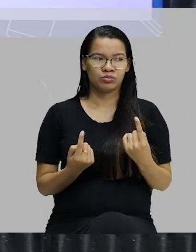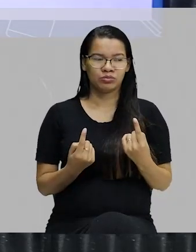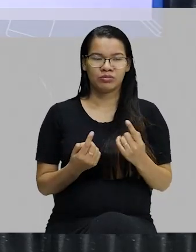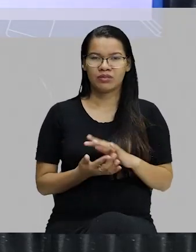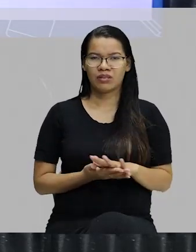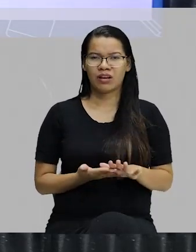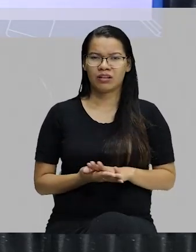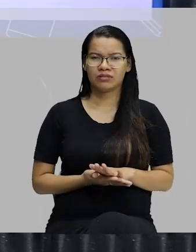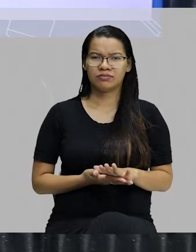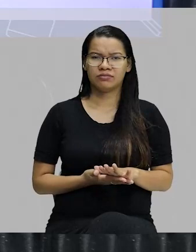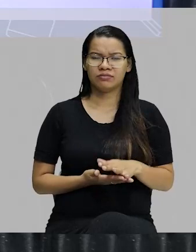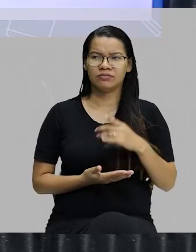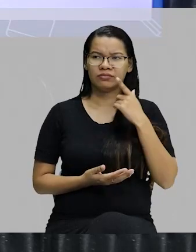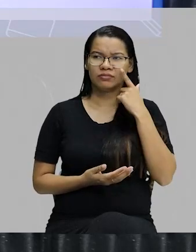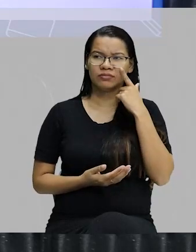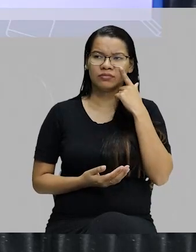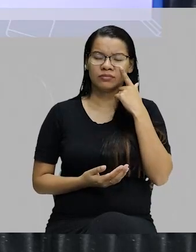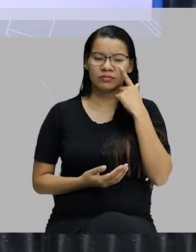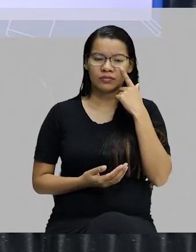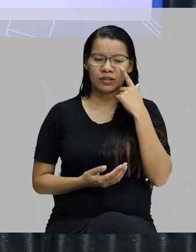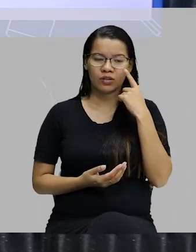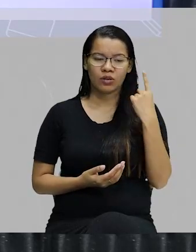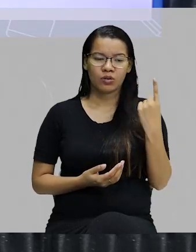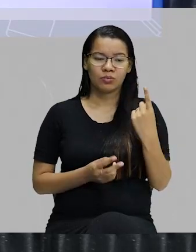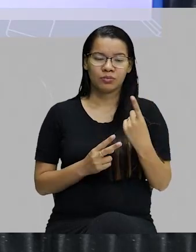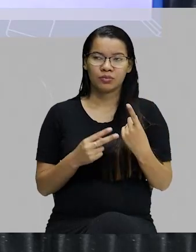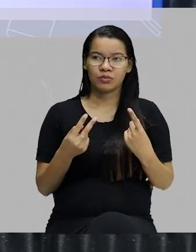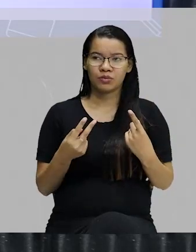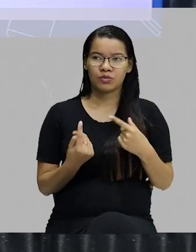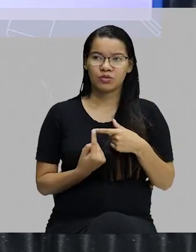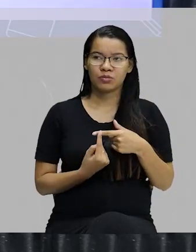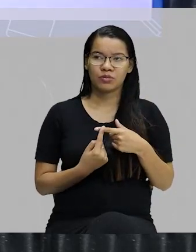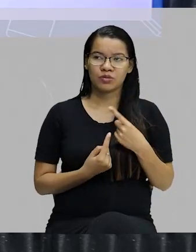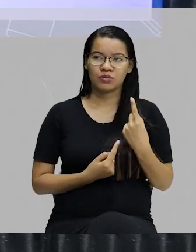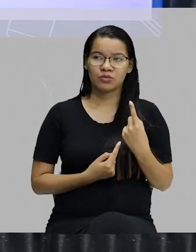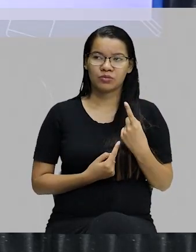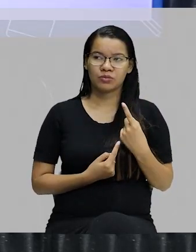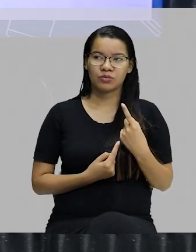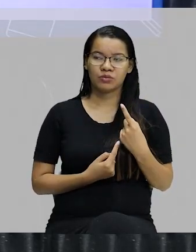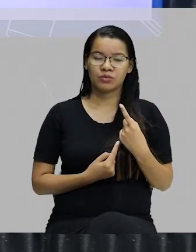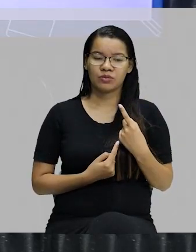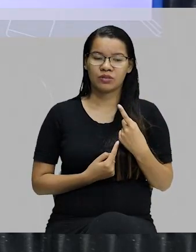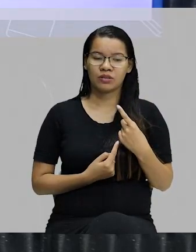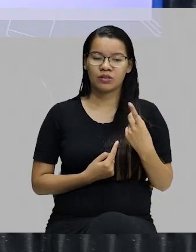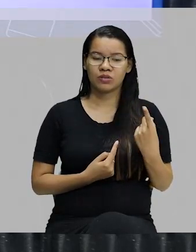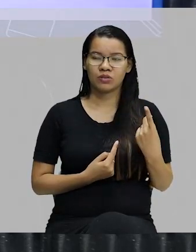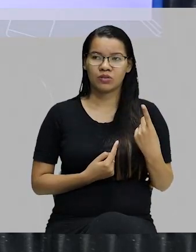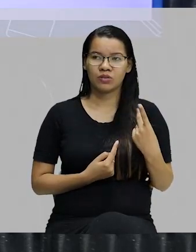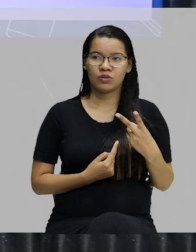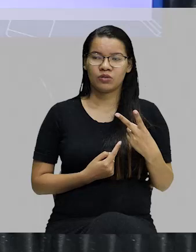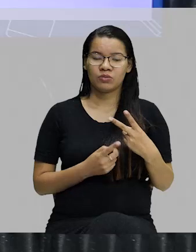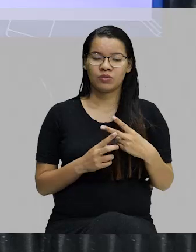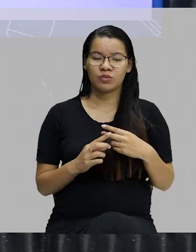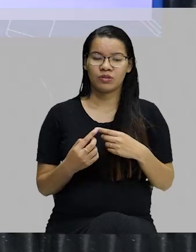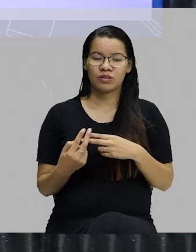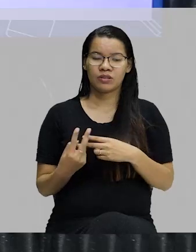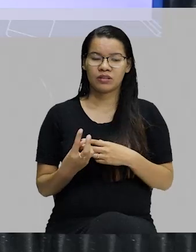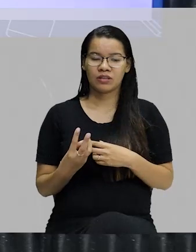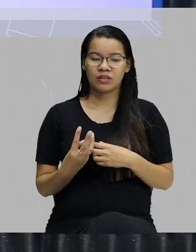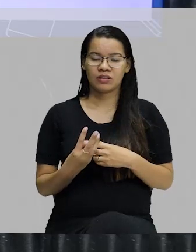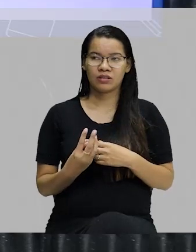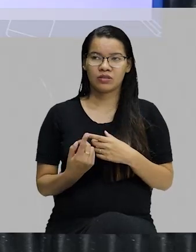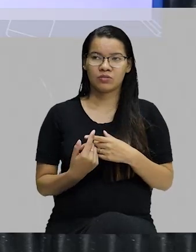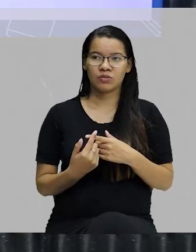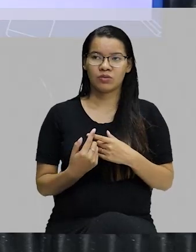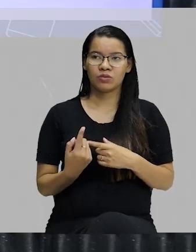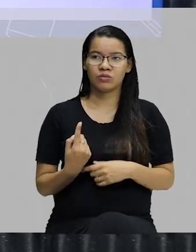aconteceu nada, né? 1 para o 2 somou-se 1. 2 para o 3 também somou 1. Do 3